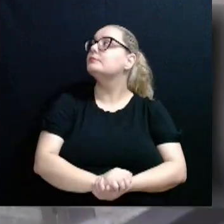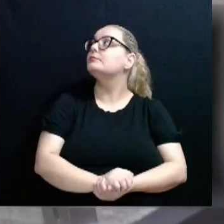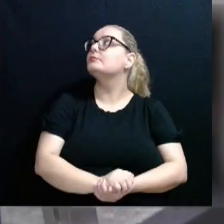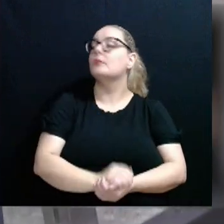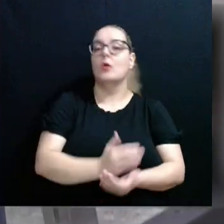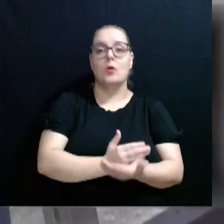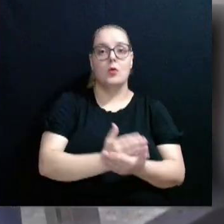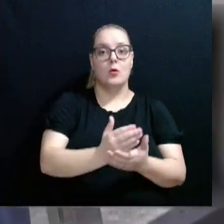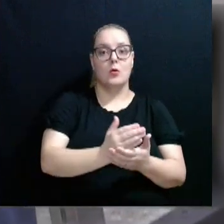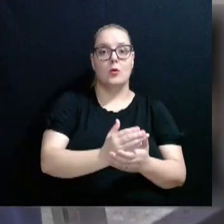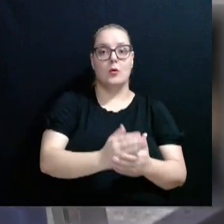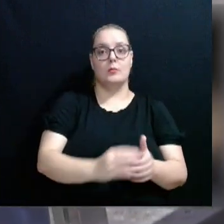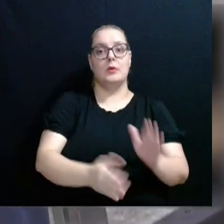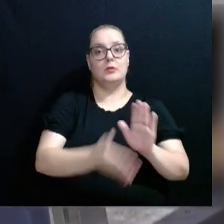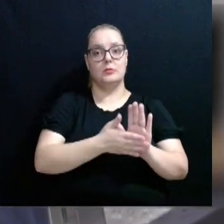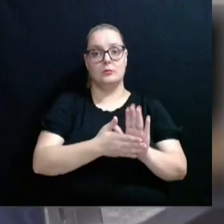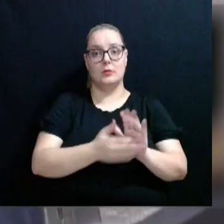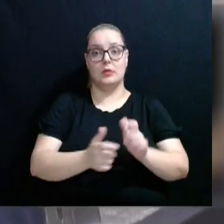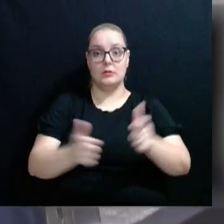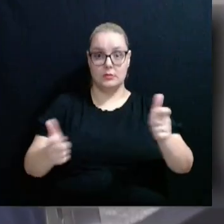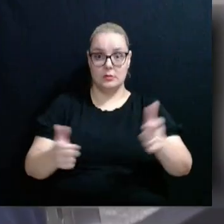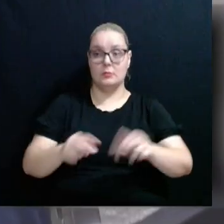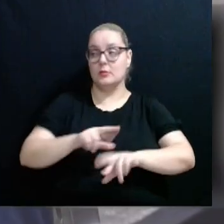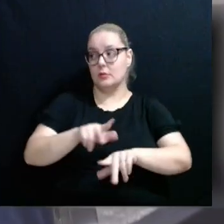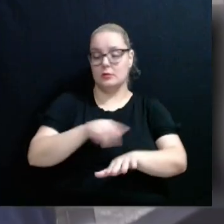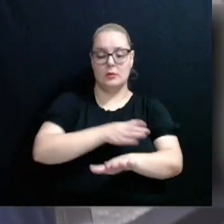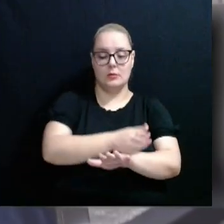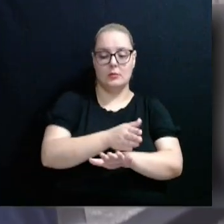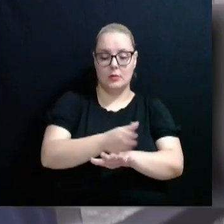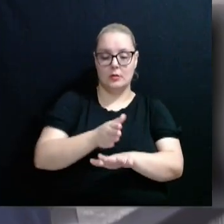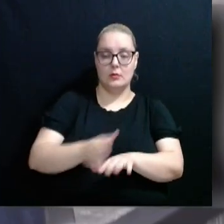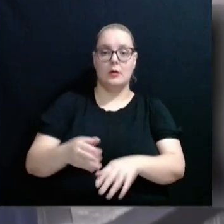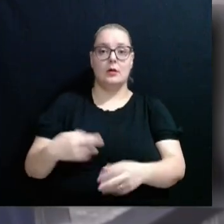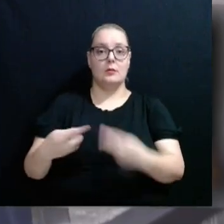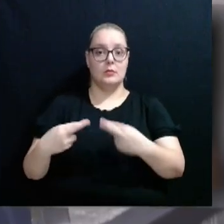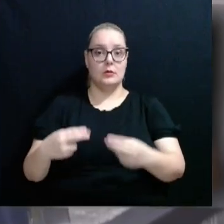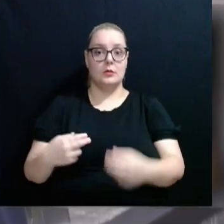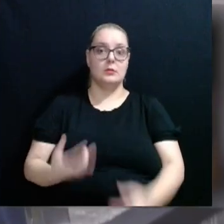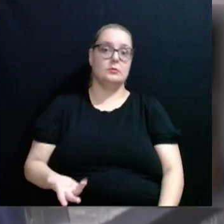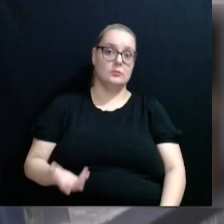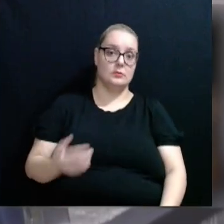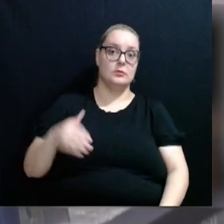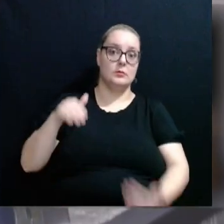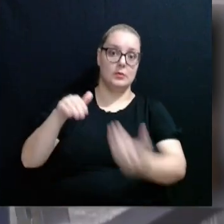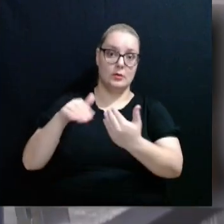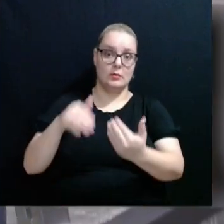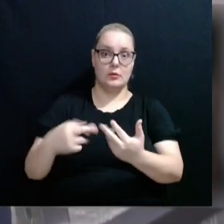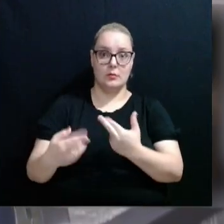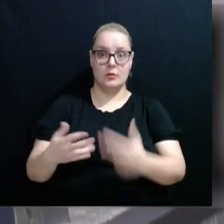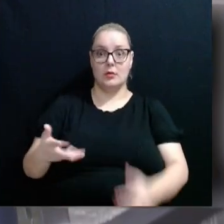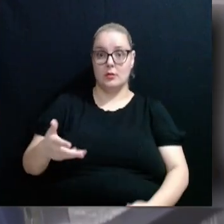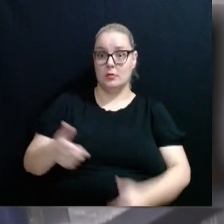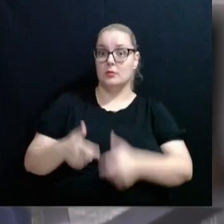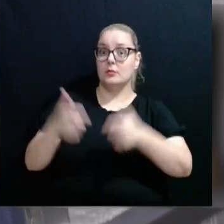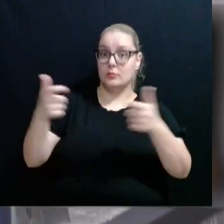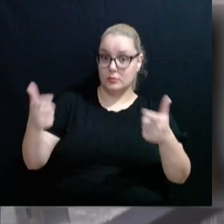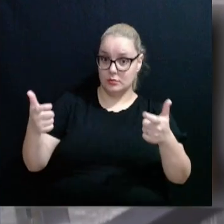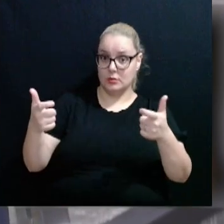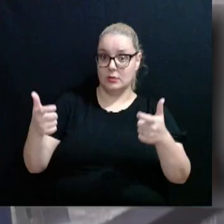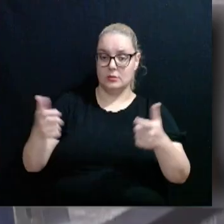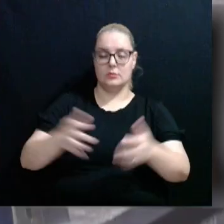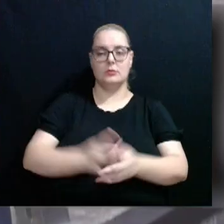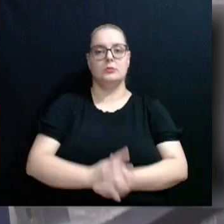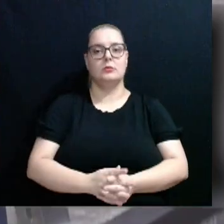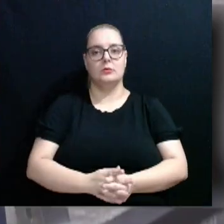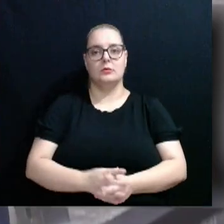O primeiro deles é sobre essa questão do trânsito. Ali agora é uma rodovia de alta velocidade, que vai ligar ali a região de Valinhos